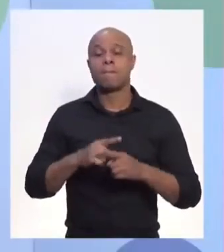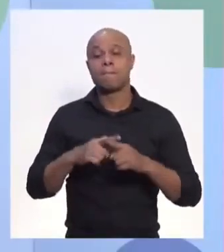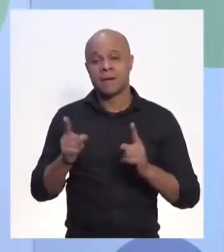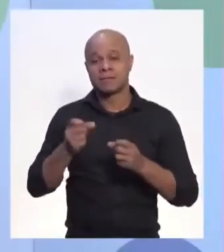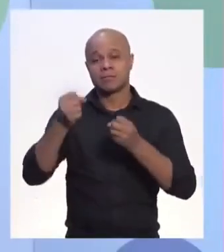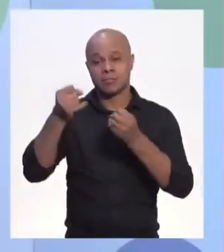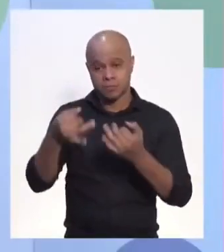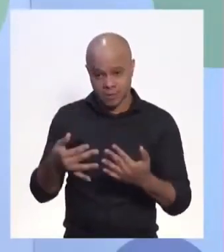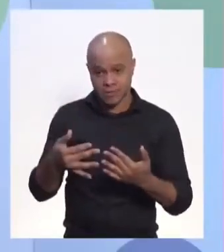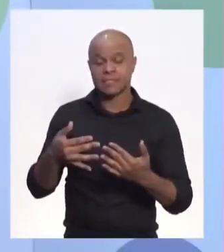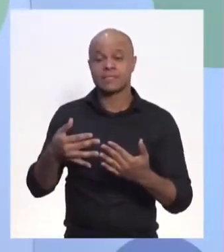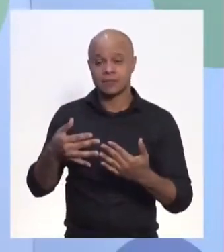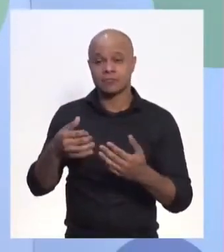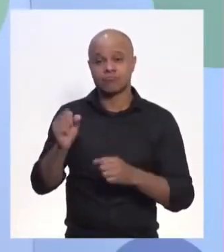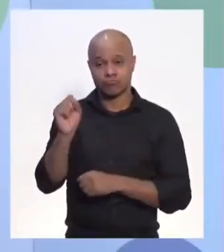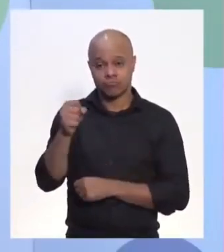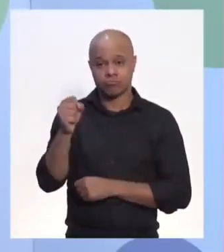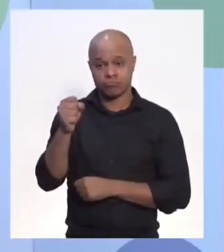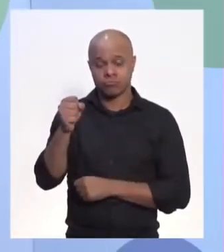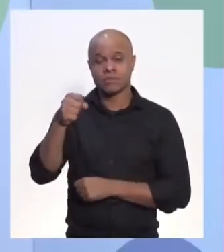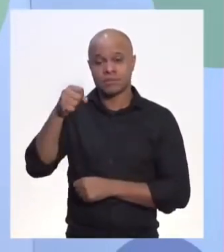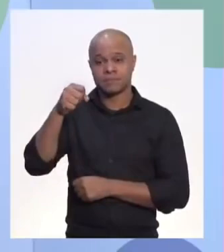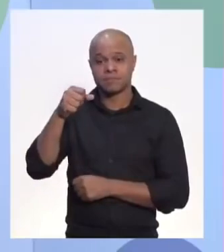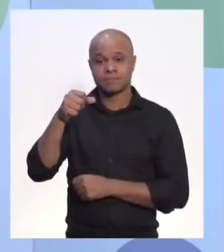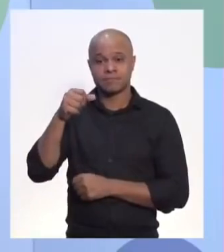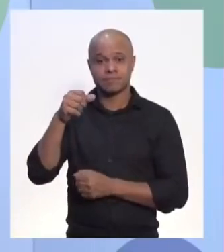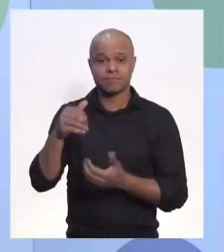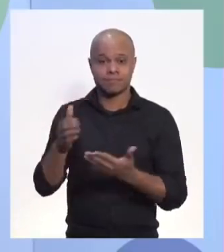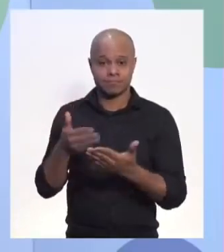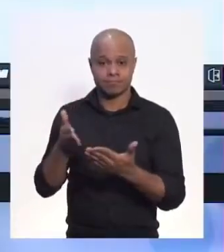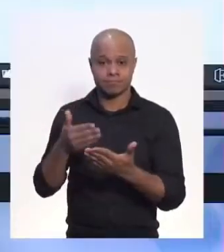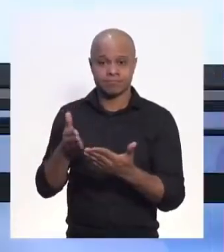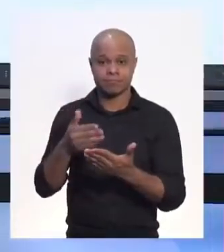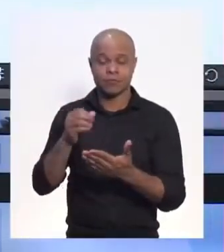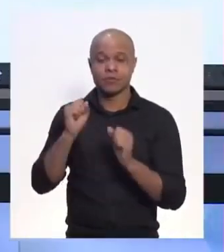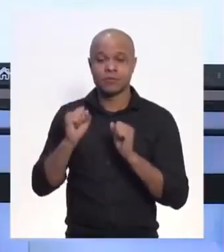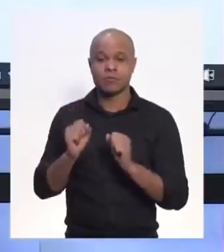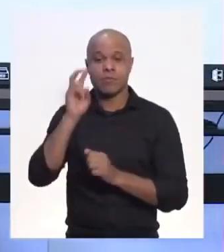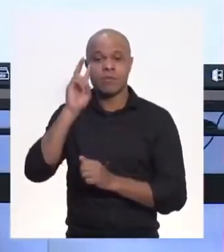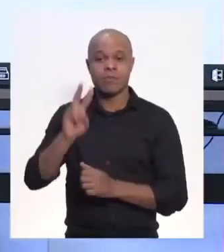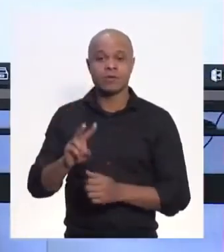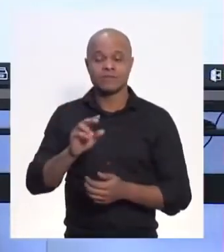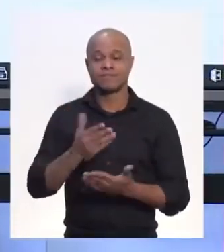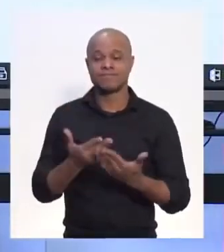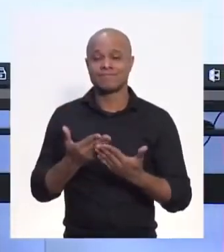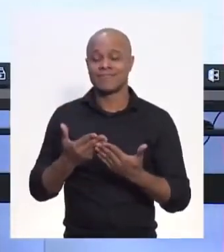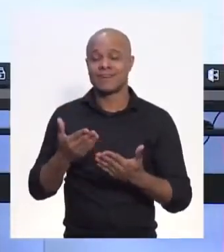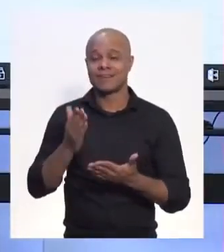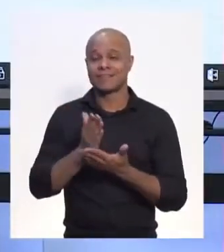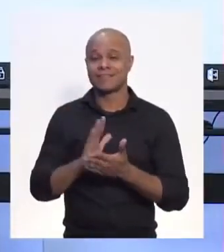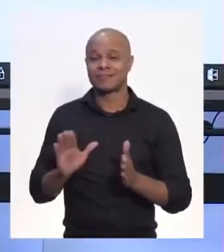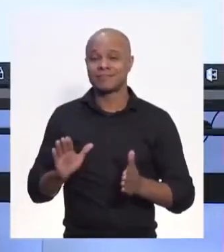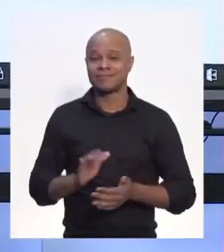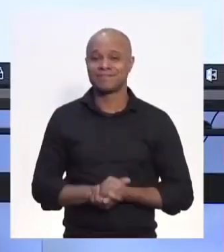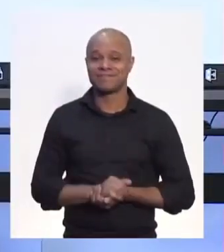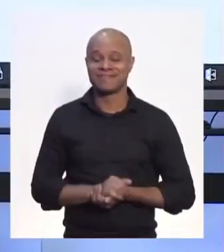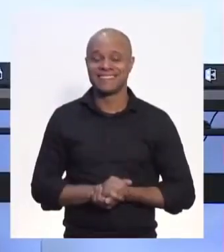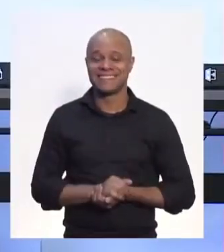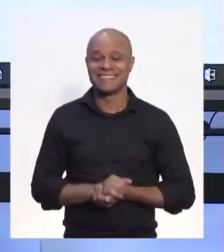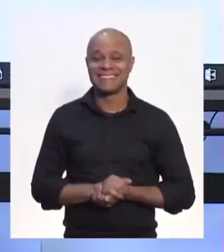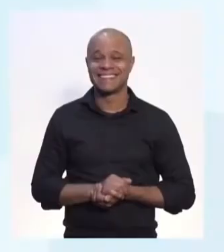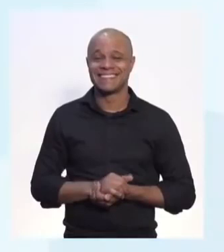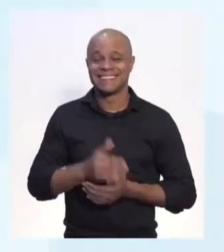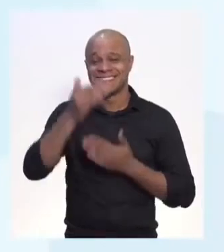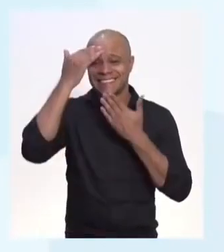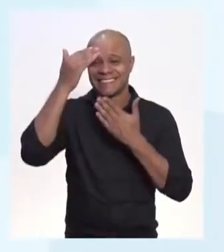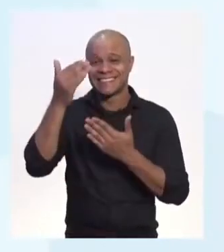assunto está no material de vocês, sim. É isso aí. Alessandra, a aula acabou. Eu me despeço de todos. Obrigado